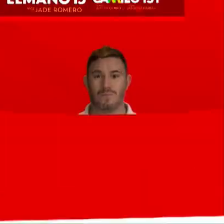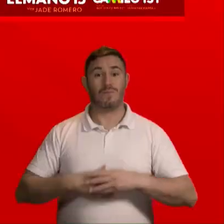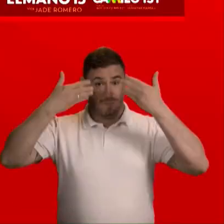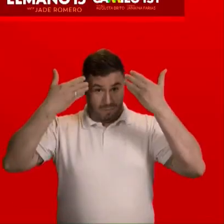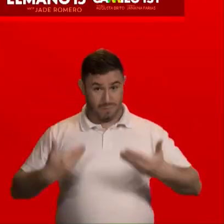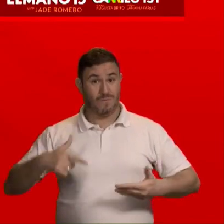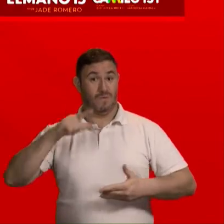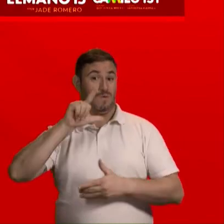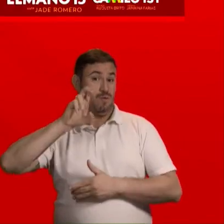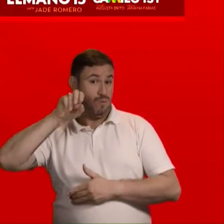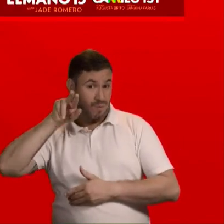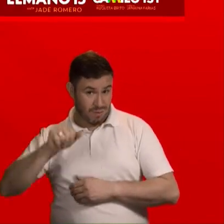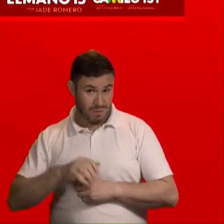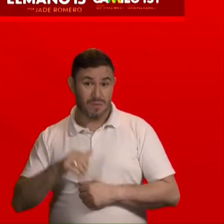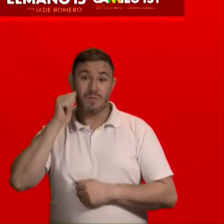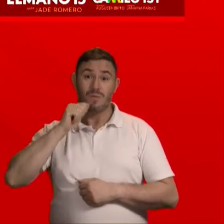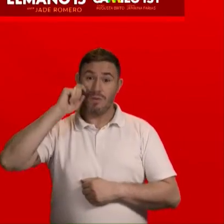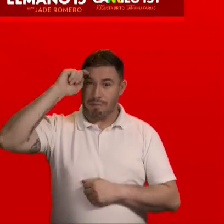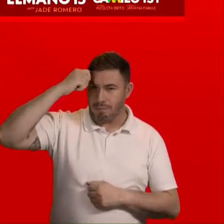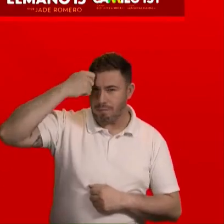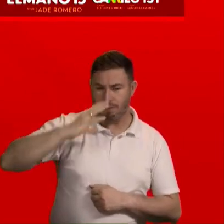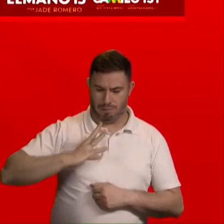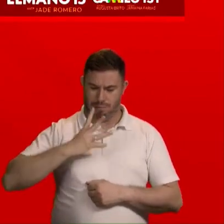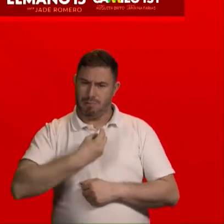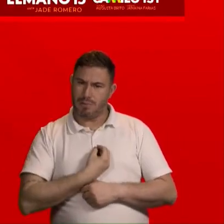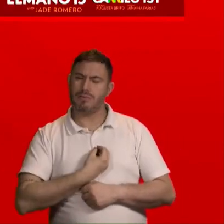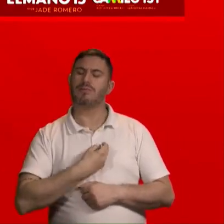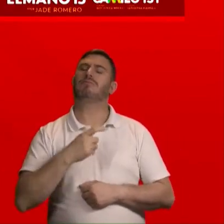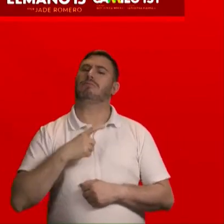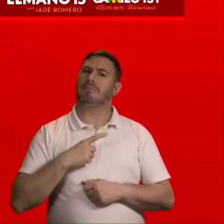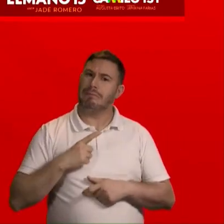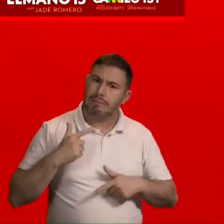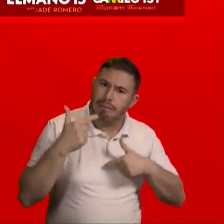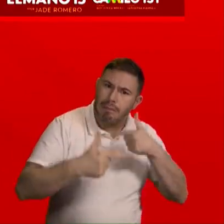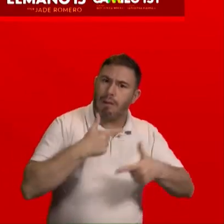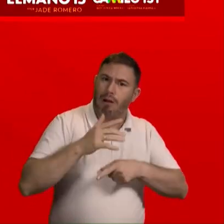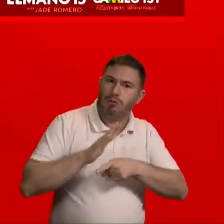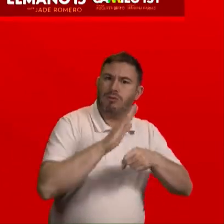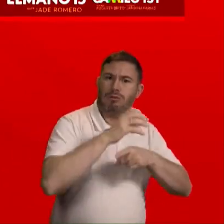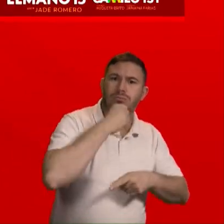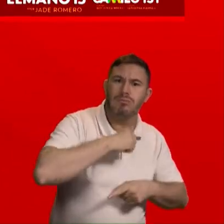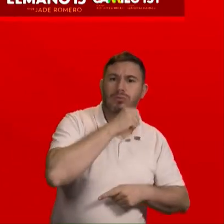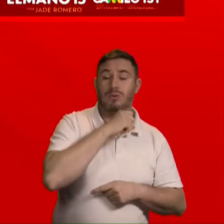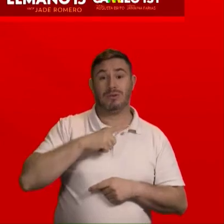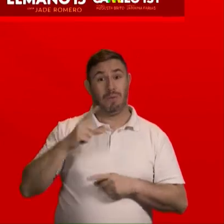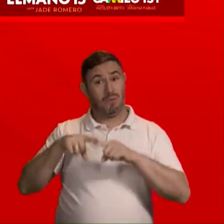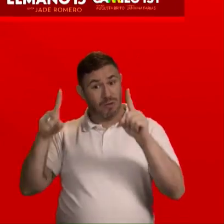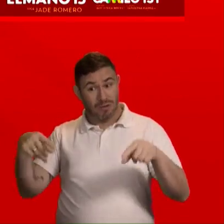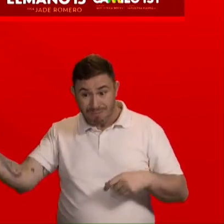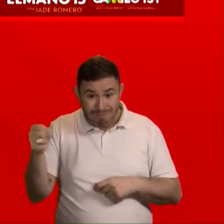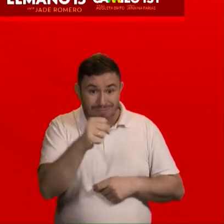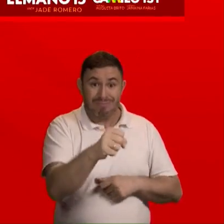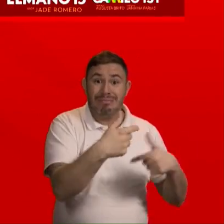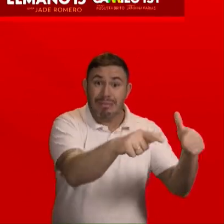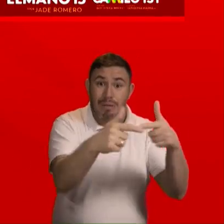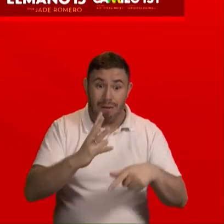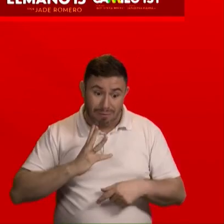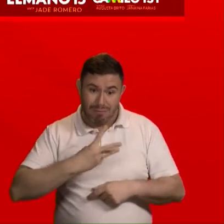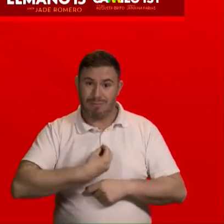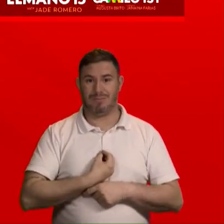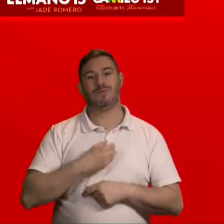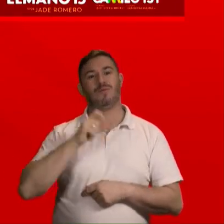13111. Sou Luana Valim, mulher negra, trans, militante da causa dos idosos. com o projeto de inclusão das pessoas